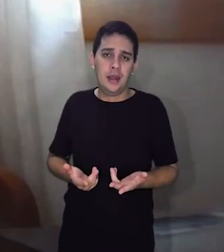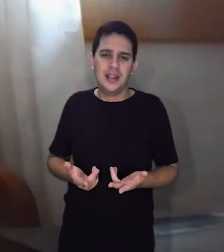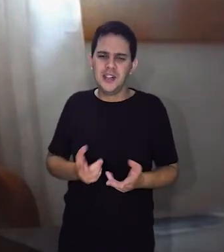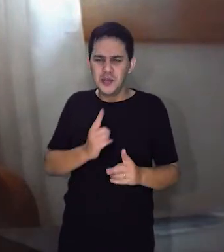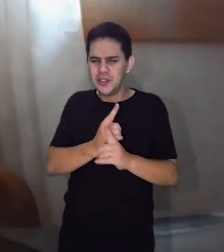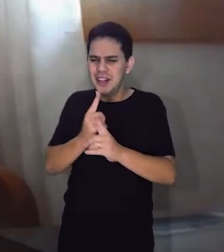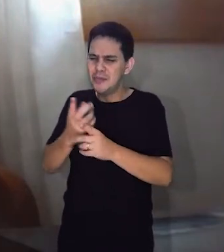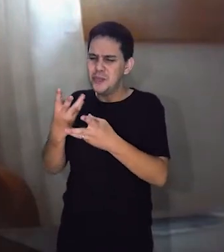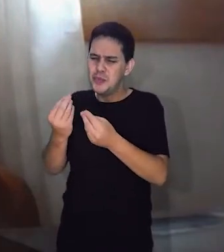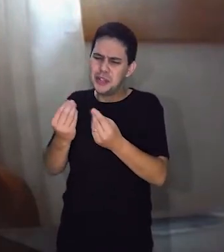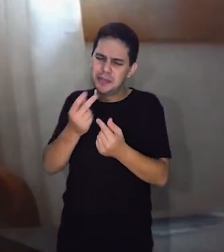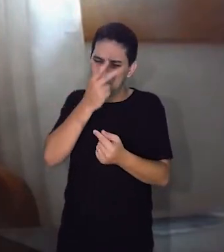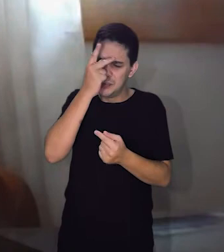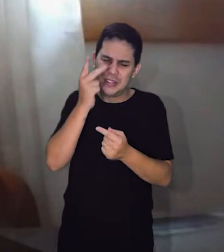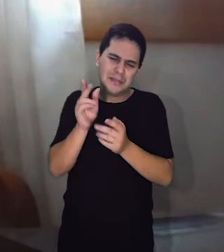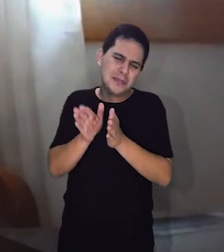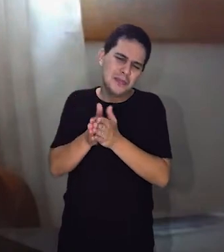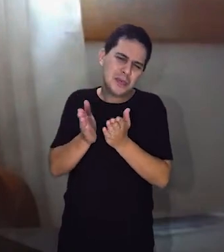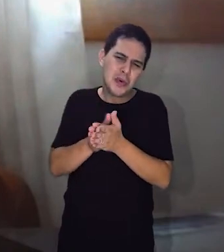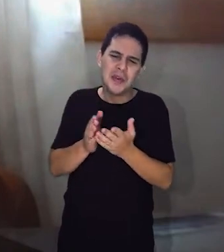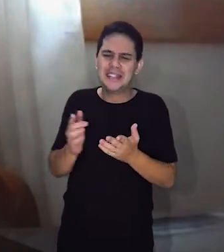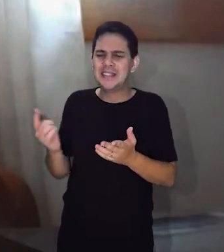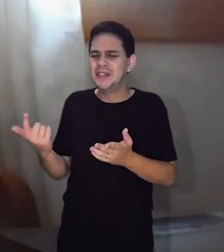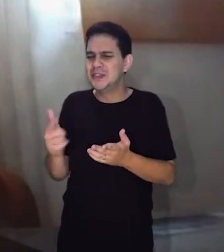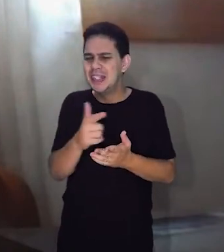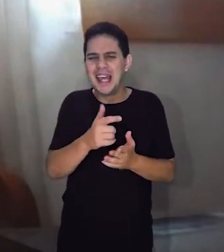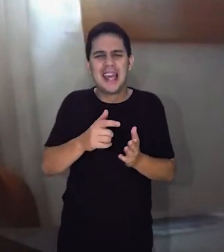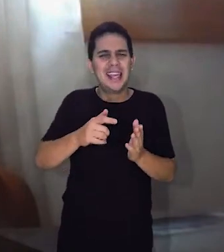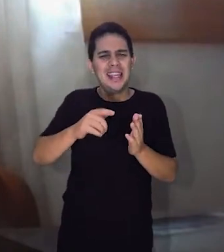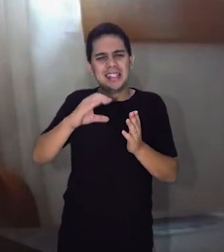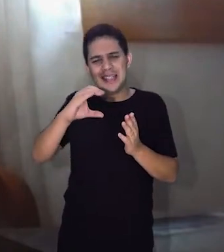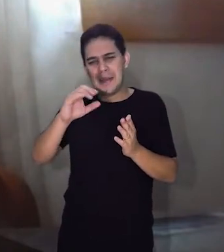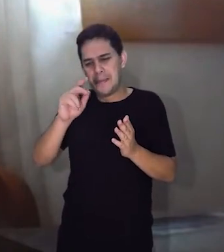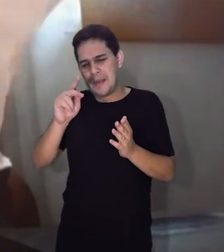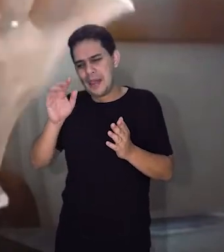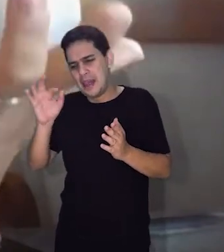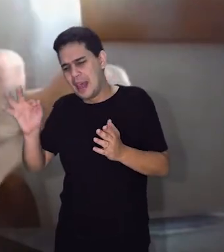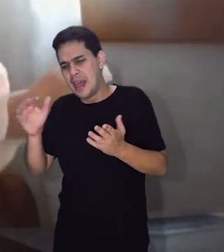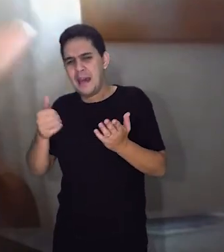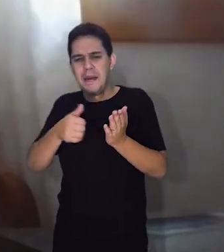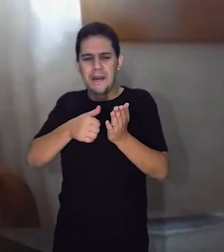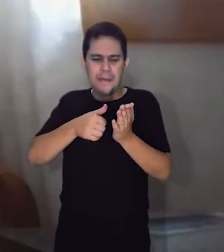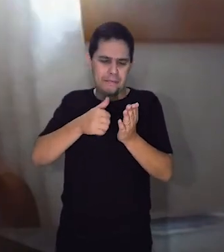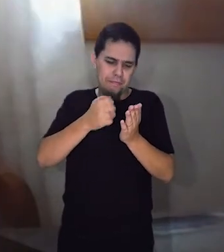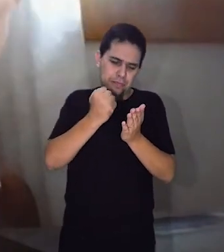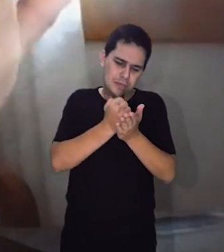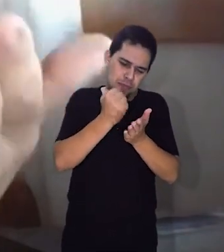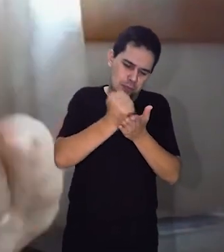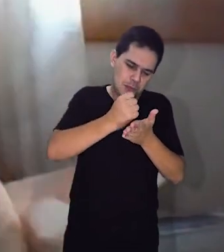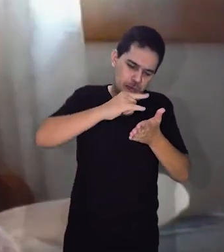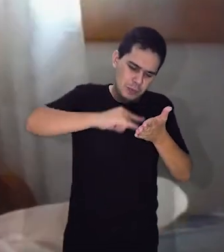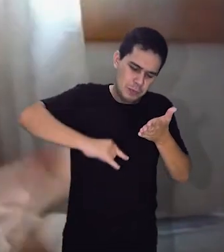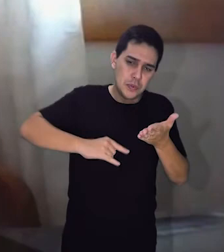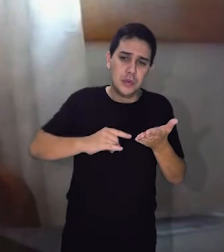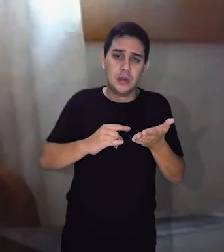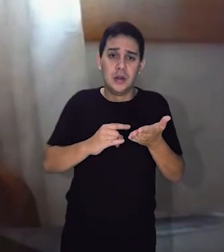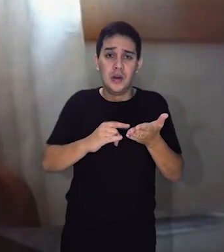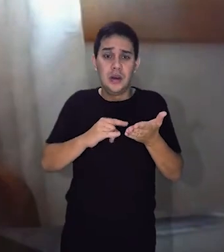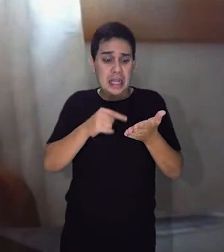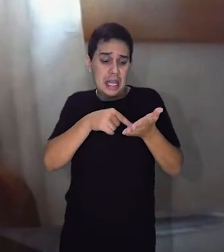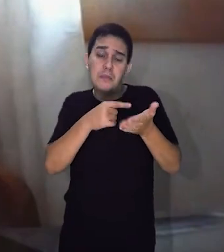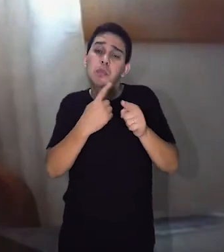cujos registros, seja de nascimento, seja de CPF, eles se perderam ou se deterioraram com o